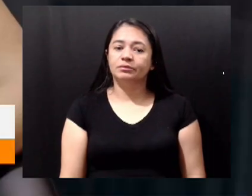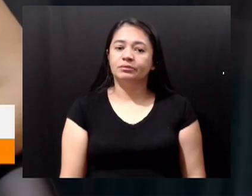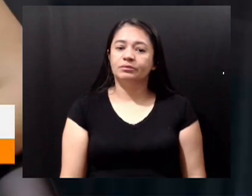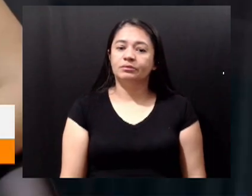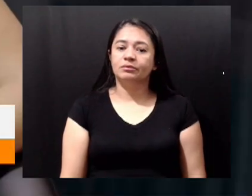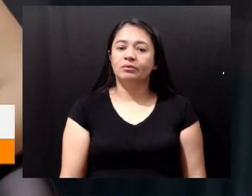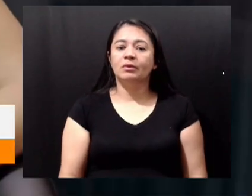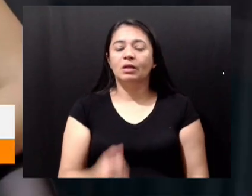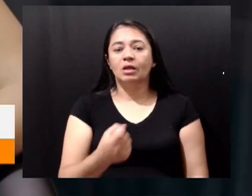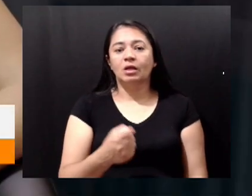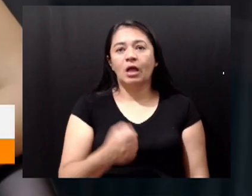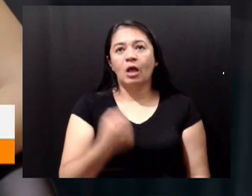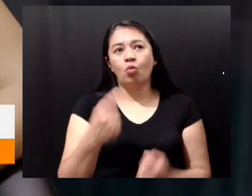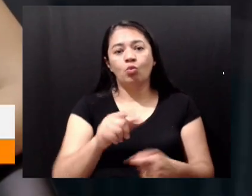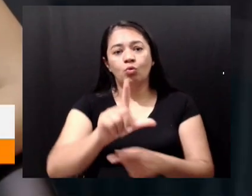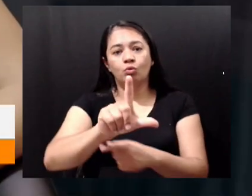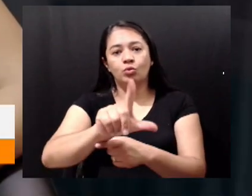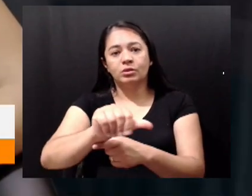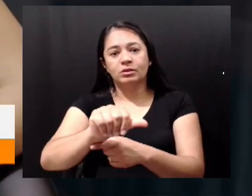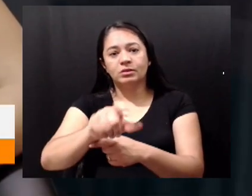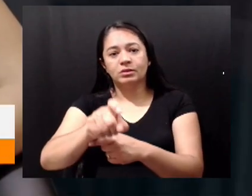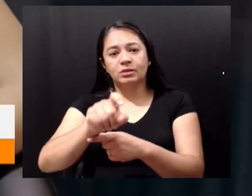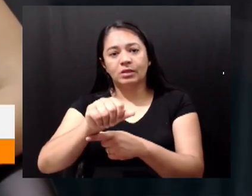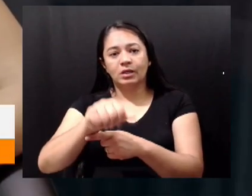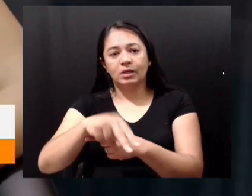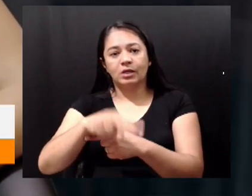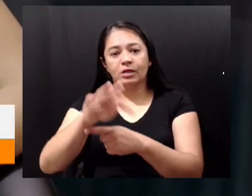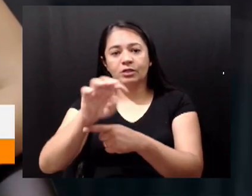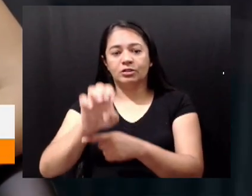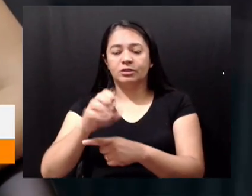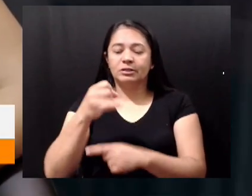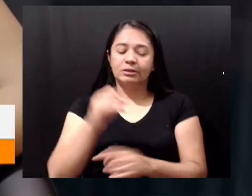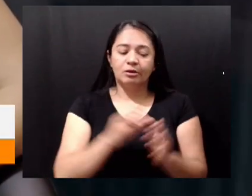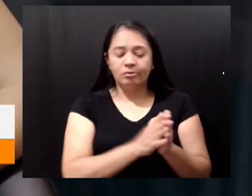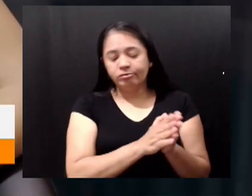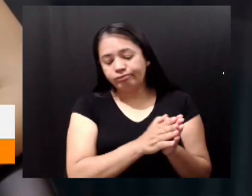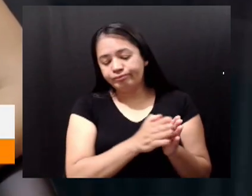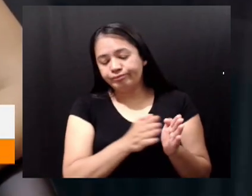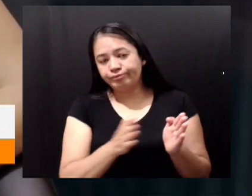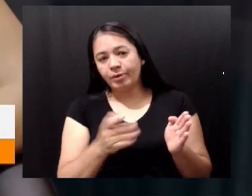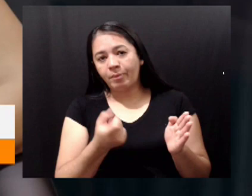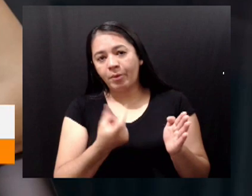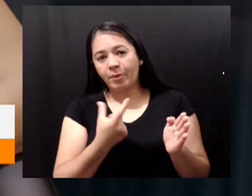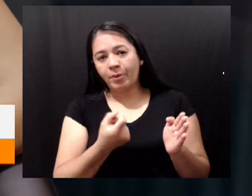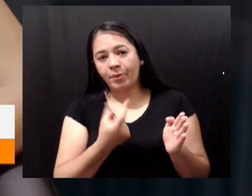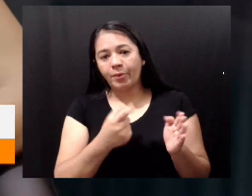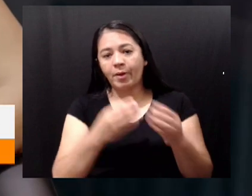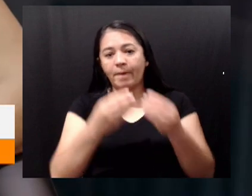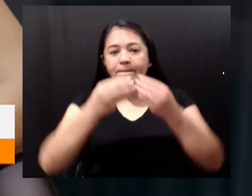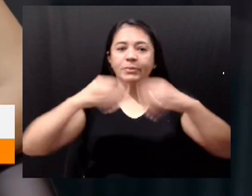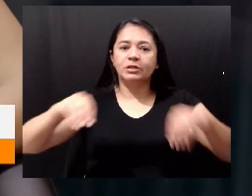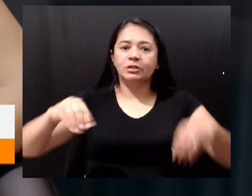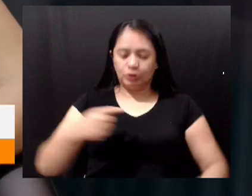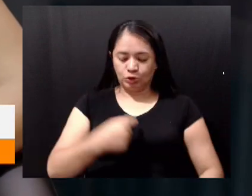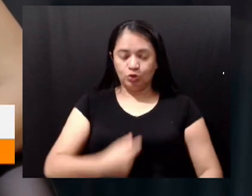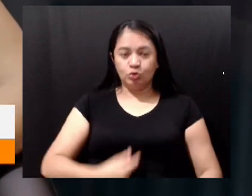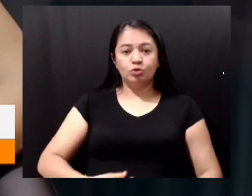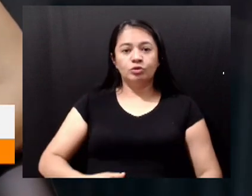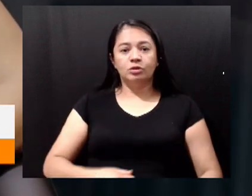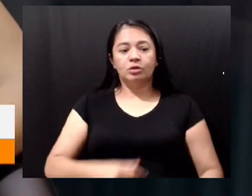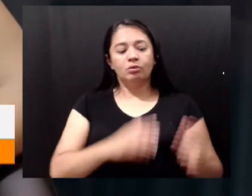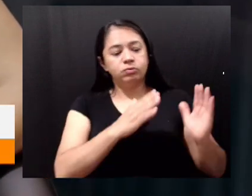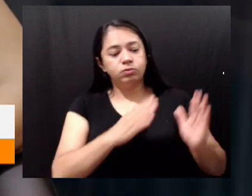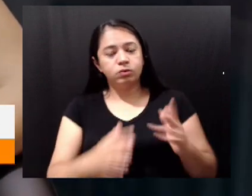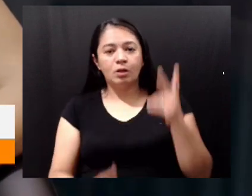laxantes que a pessoa ela tomando ao longo do tempo, ela prejudica o funcionamento intestinal normal. E aí ela Uhum. não